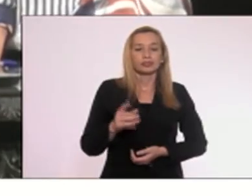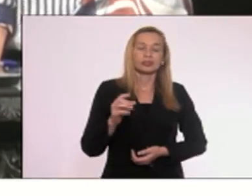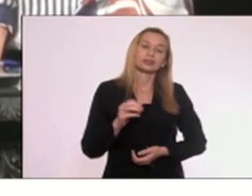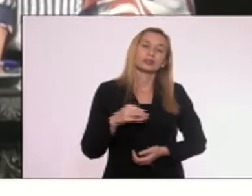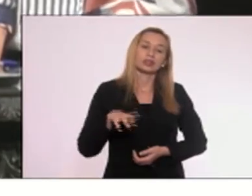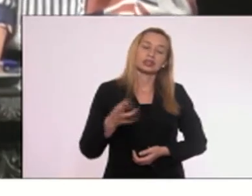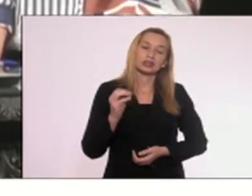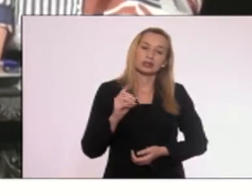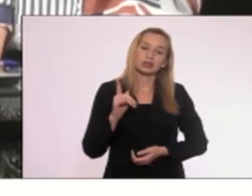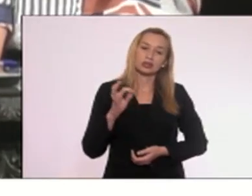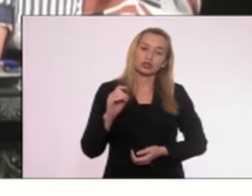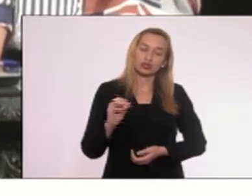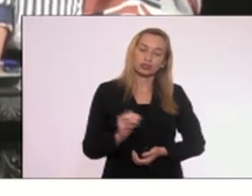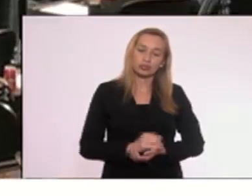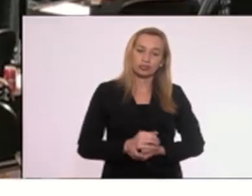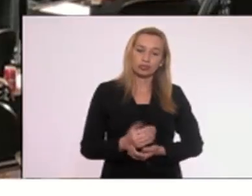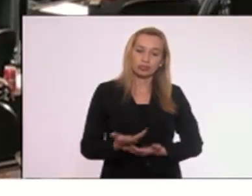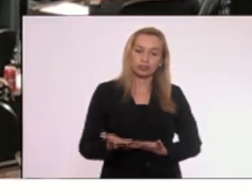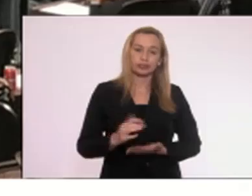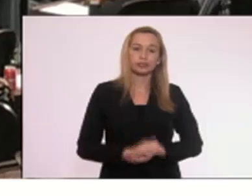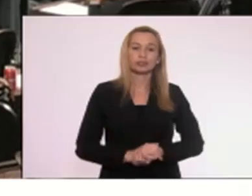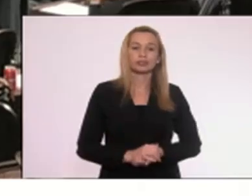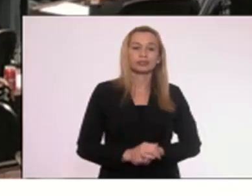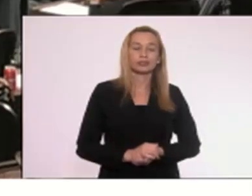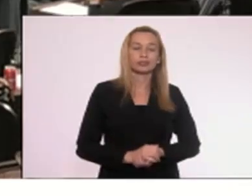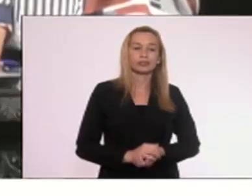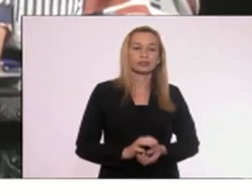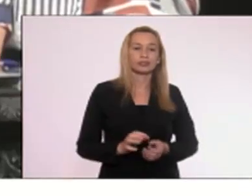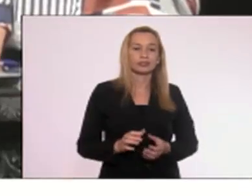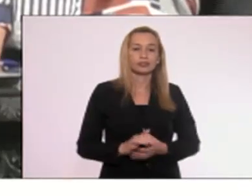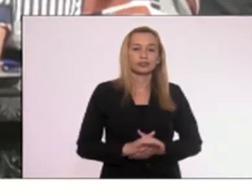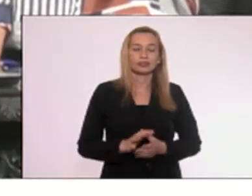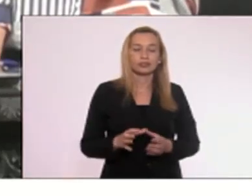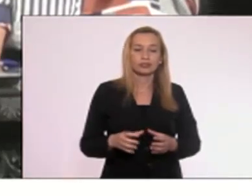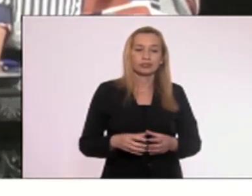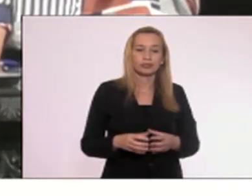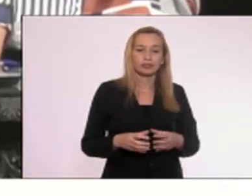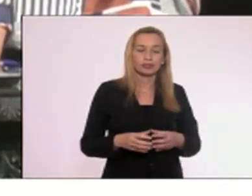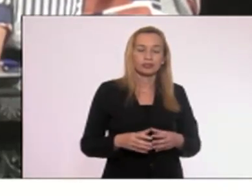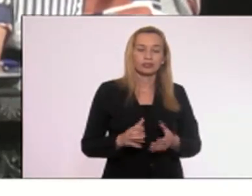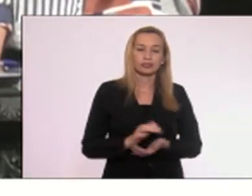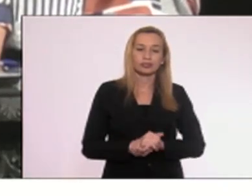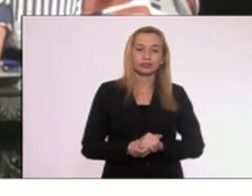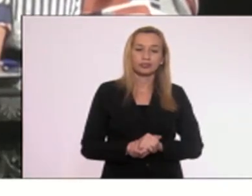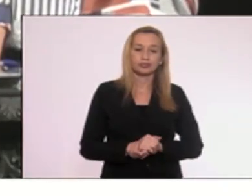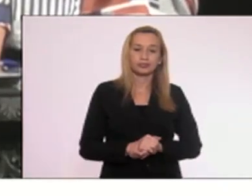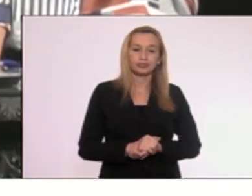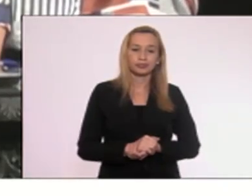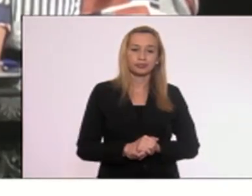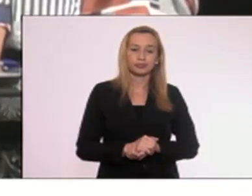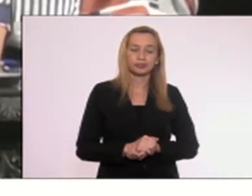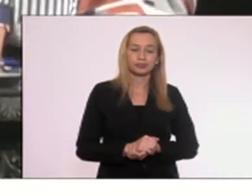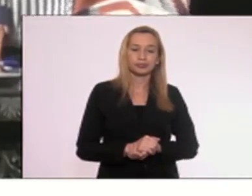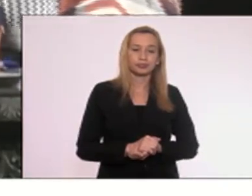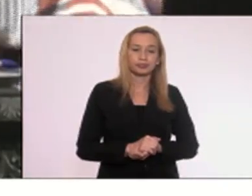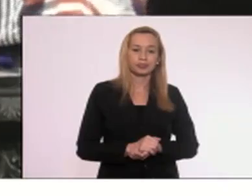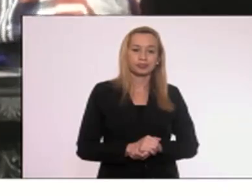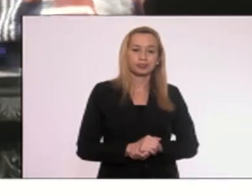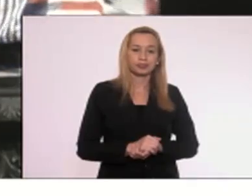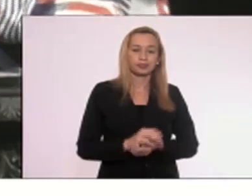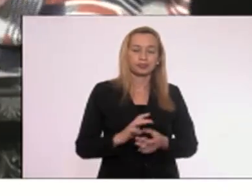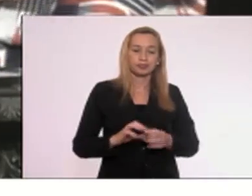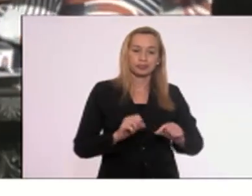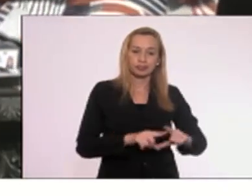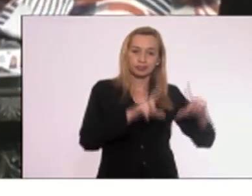por favor. Pela derrubada, presidente. Em conjunto, parecer por todas, que eu já cantei agora, pela derrubada. Está aberto o